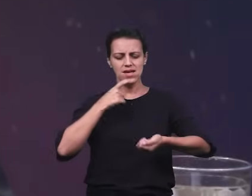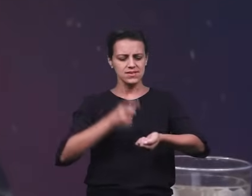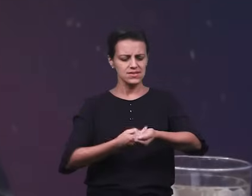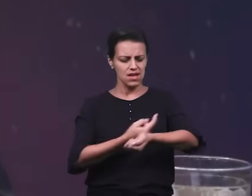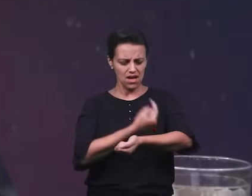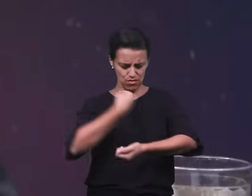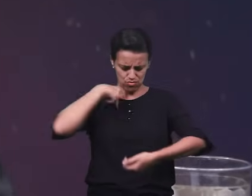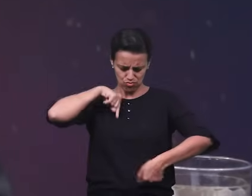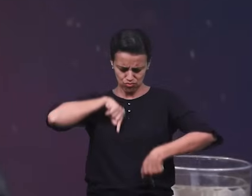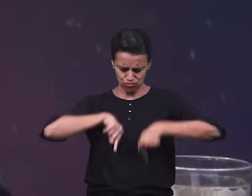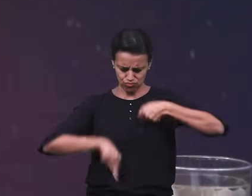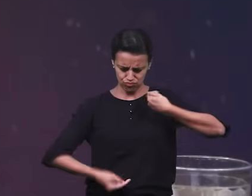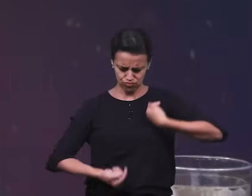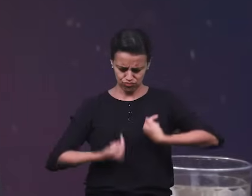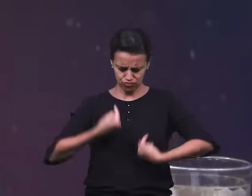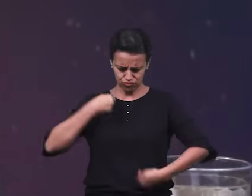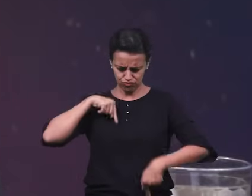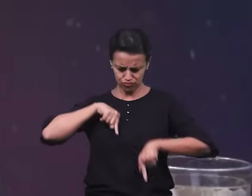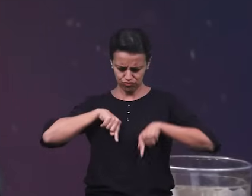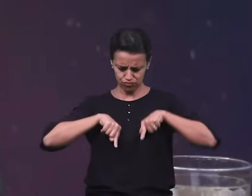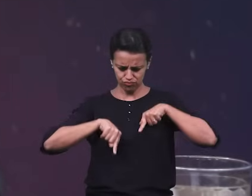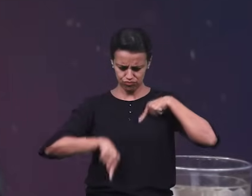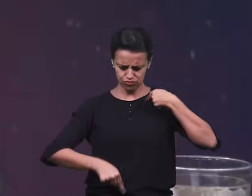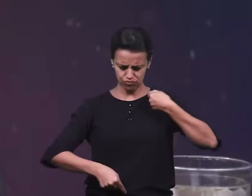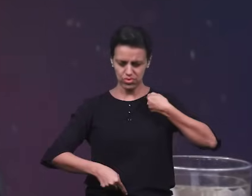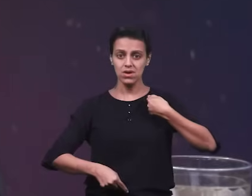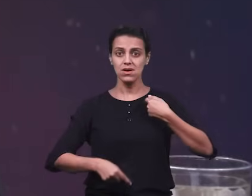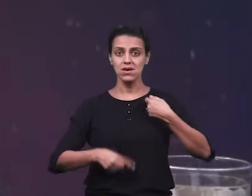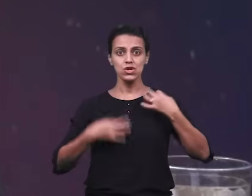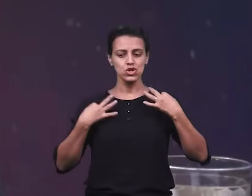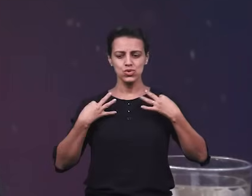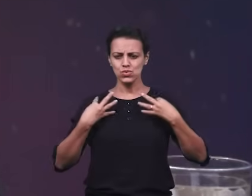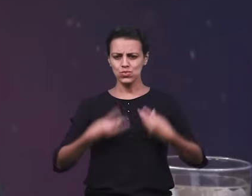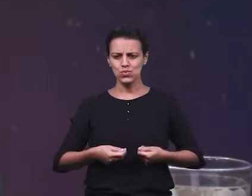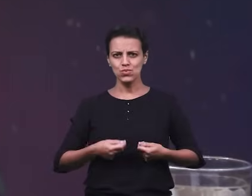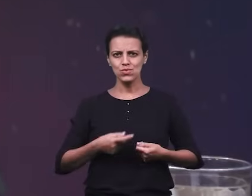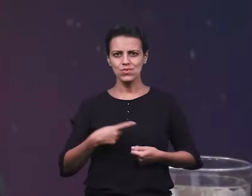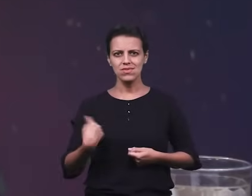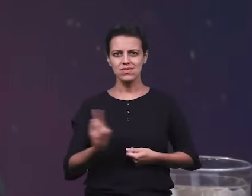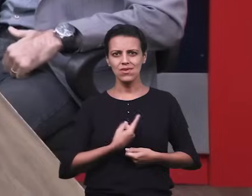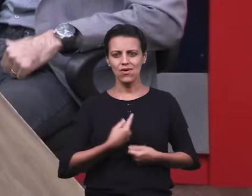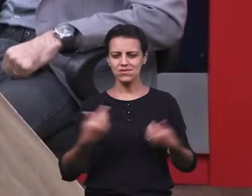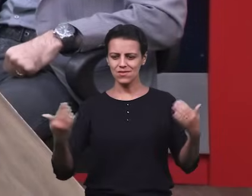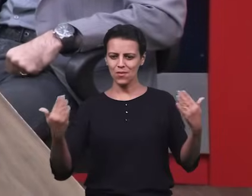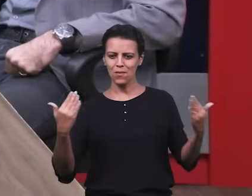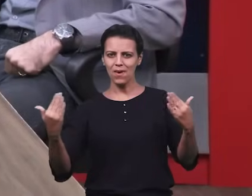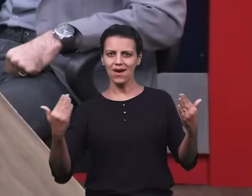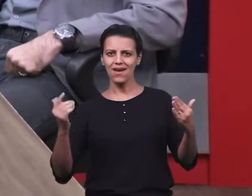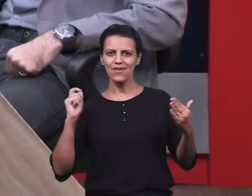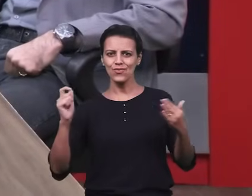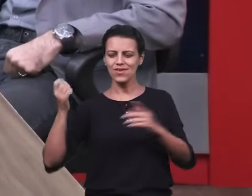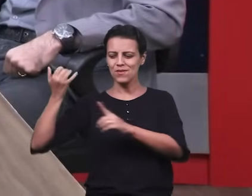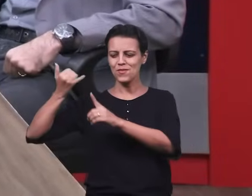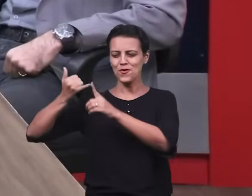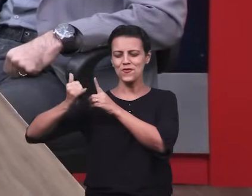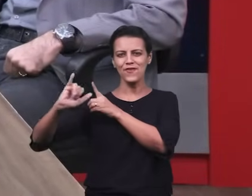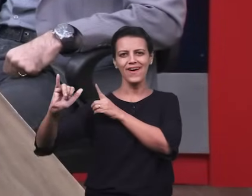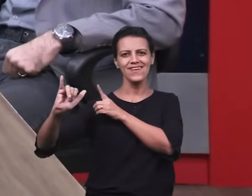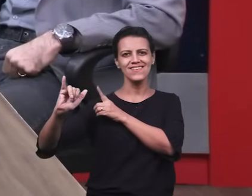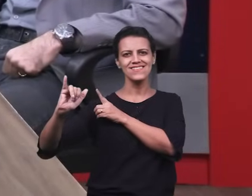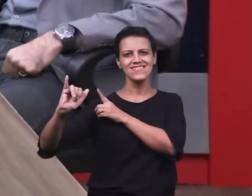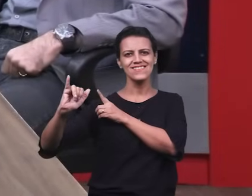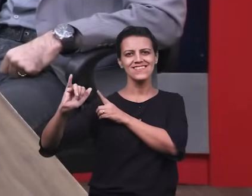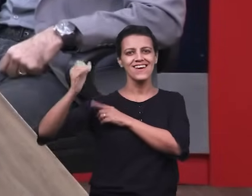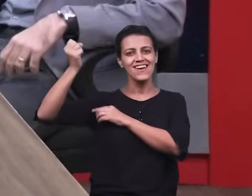circulatório, tudo aquilo que nos envolve. O Senhor nos dá um entendimento do que é o profético,